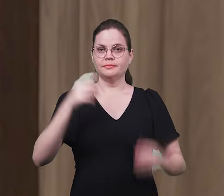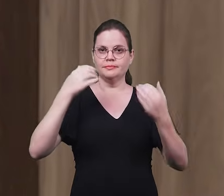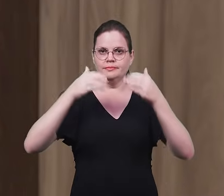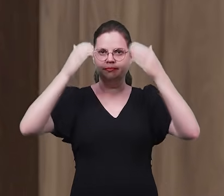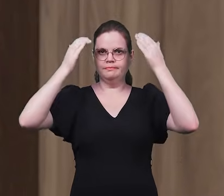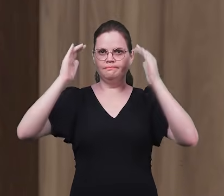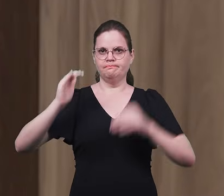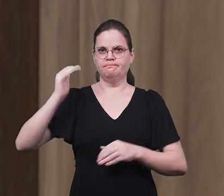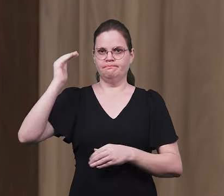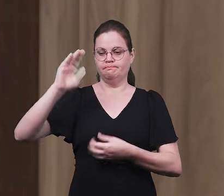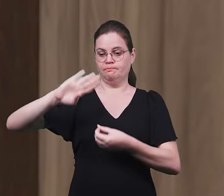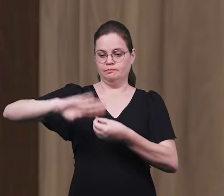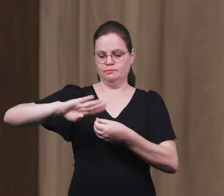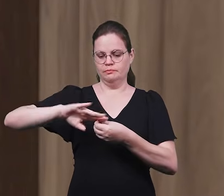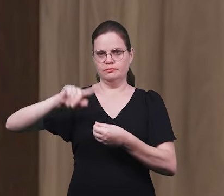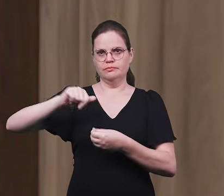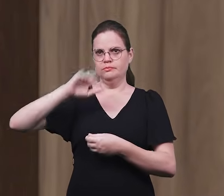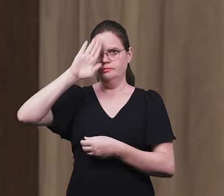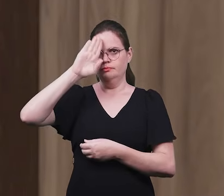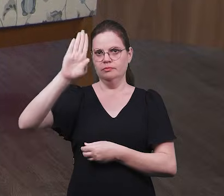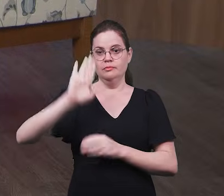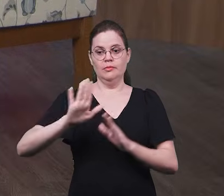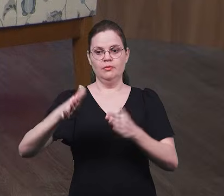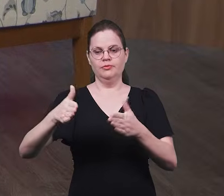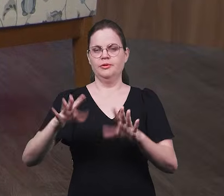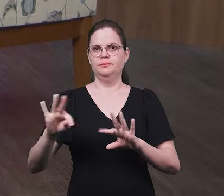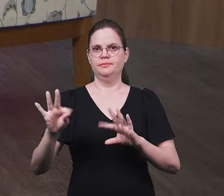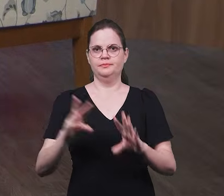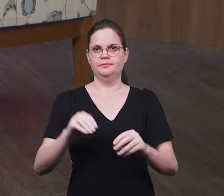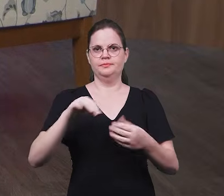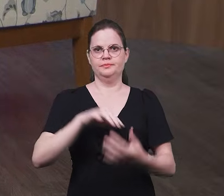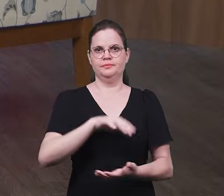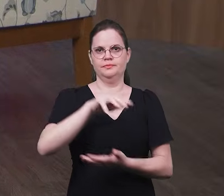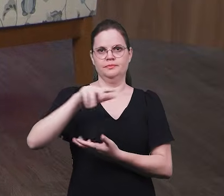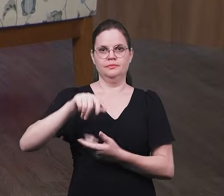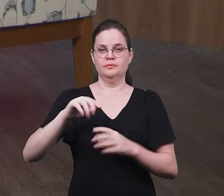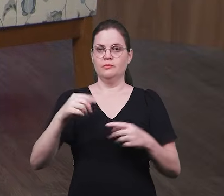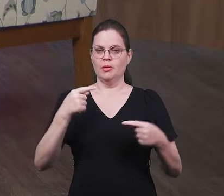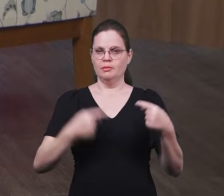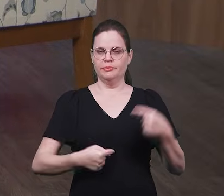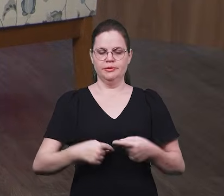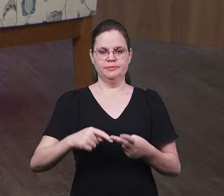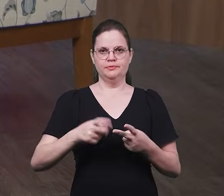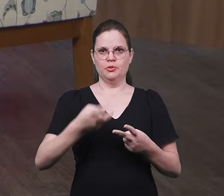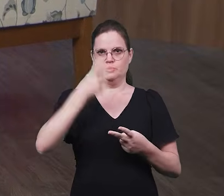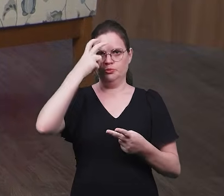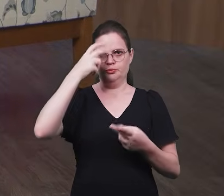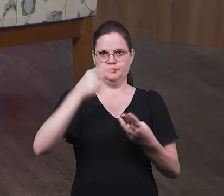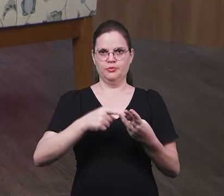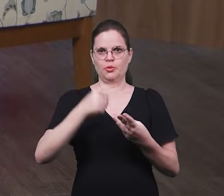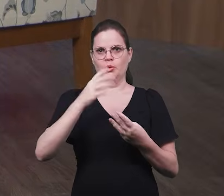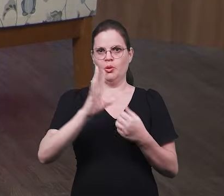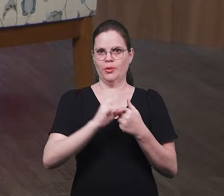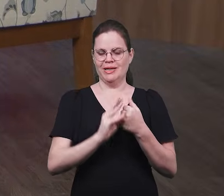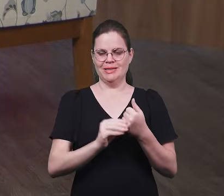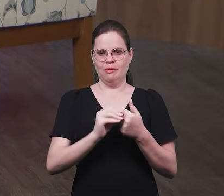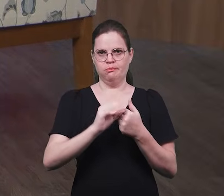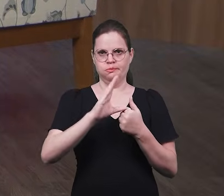era o centro de tudo. Era o centro da cultura, do conhecimento, o centro político, o centro do